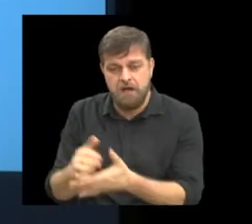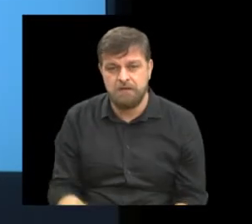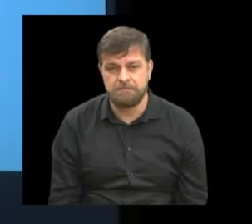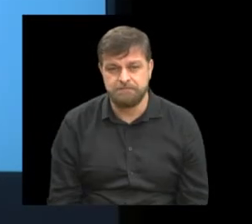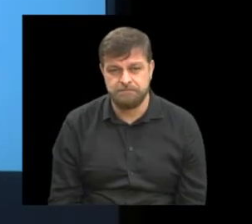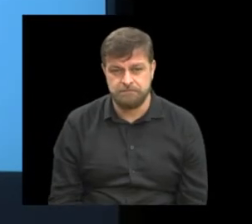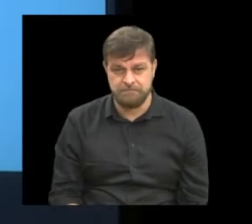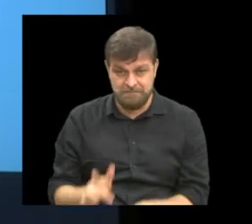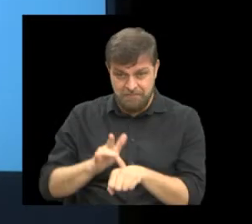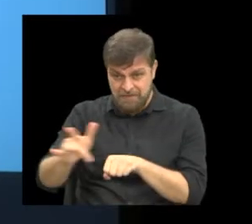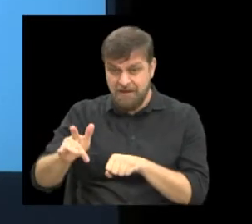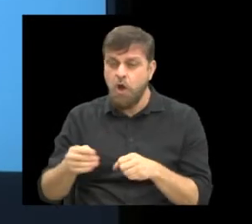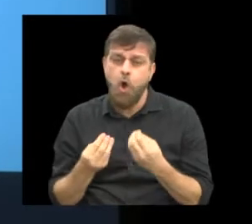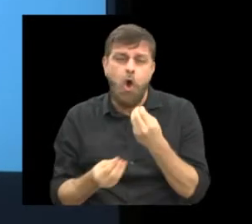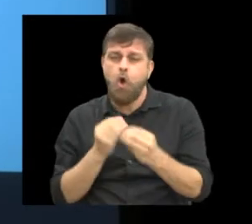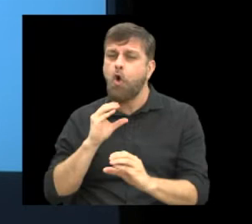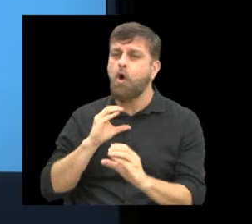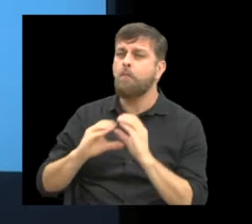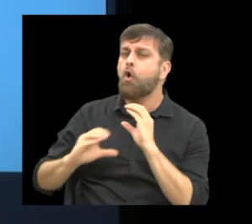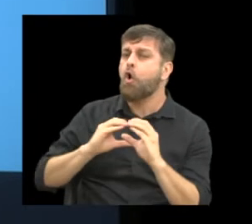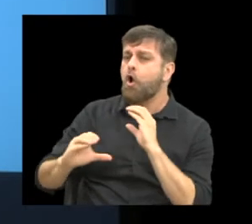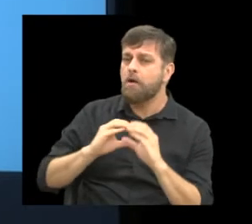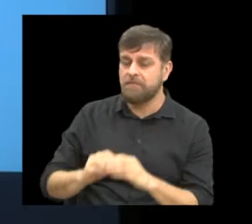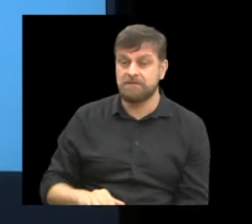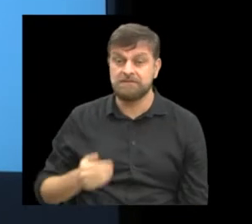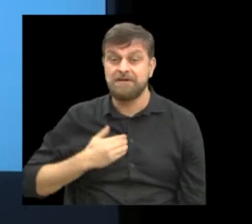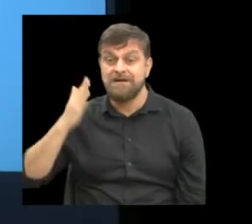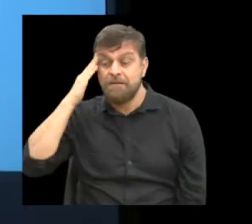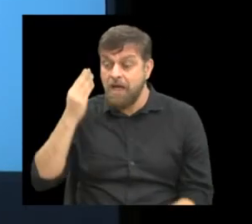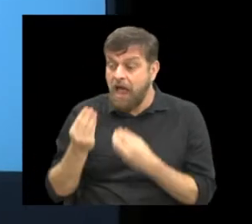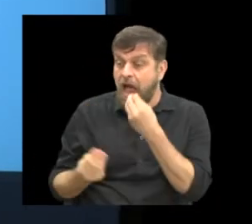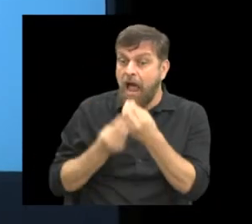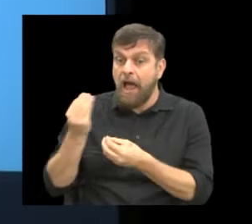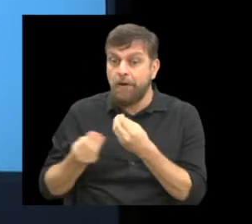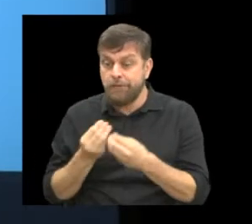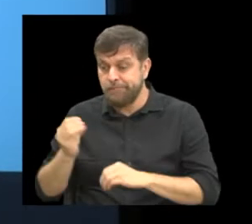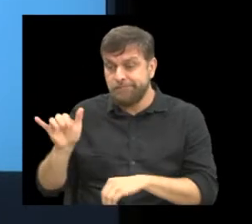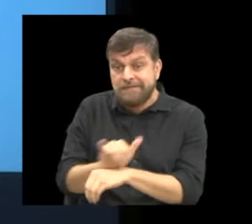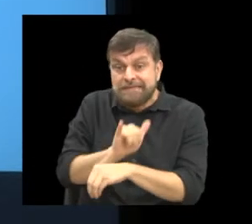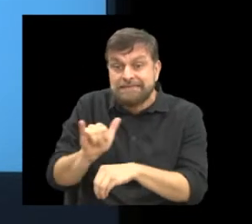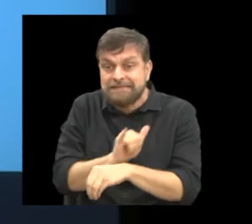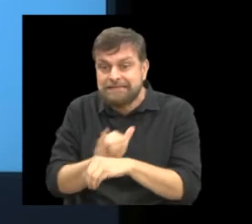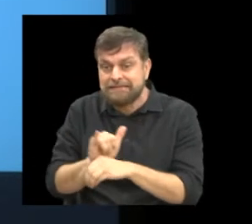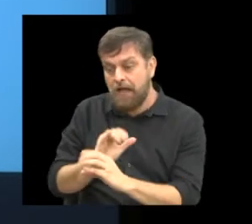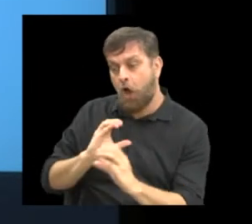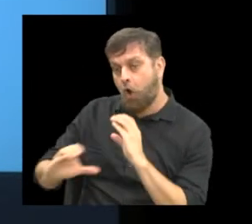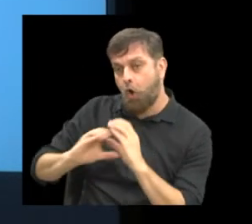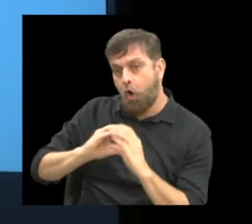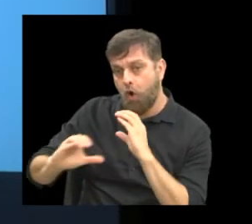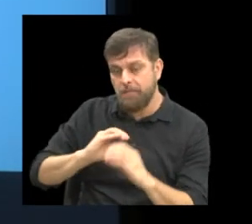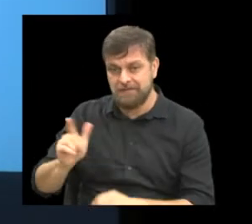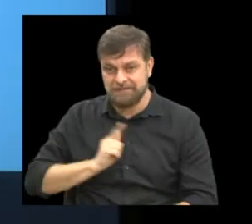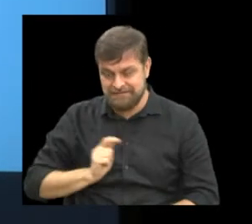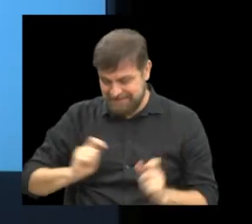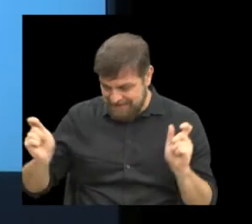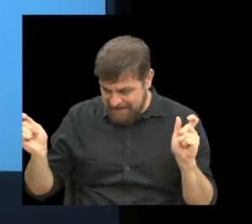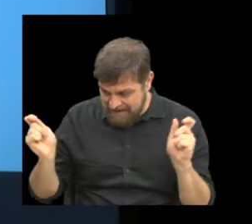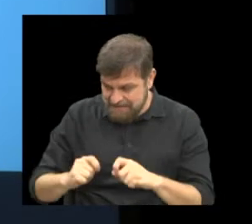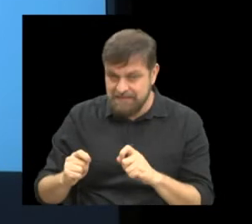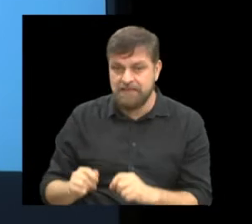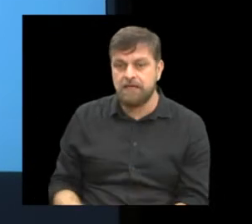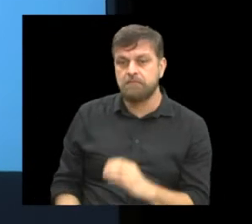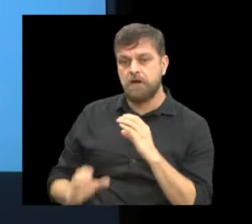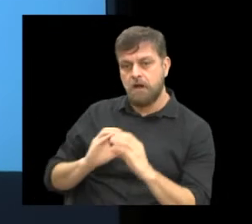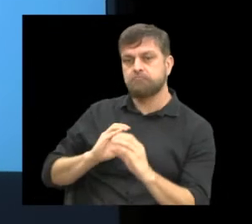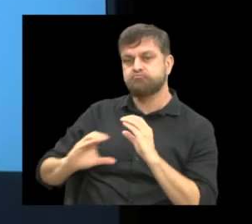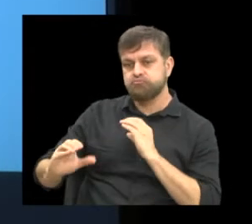Outra dica é sobre a comunicação. É fundamental descobrir um meio ou técnica, não importam quais, que possibilitem estabelecer algum tipo